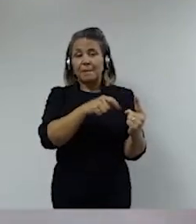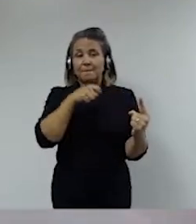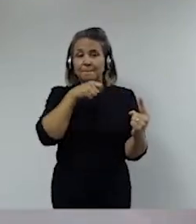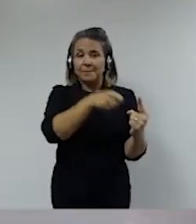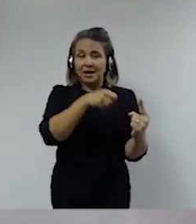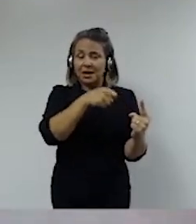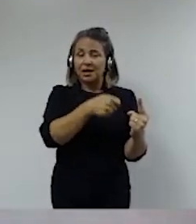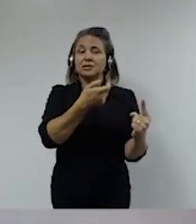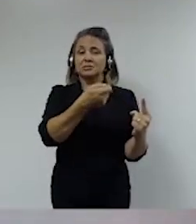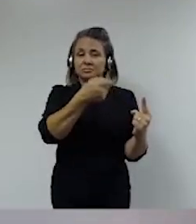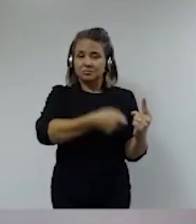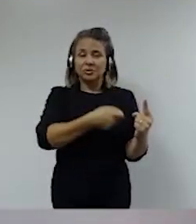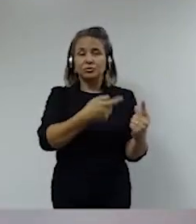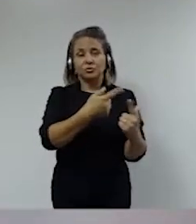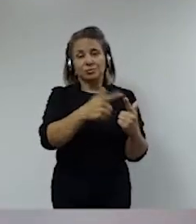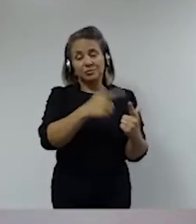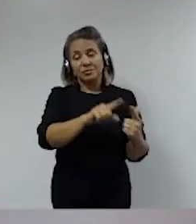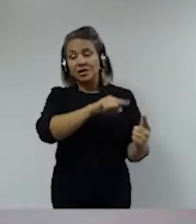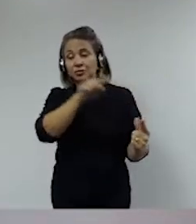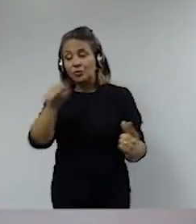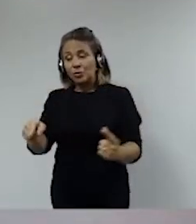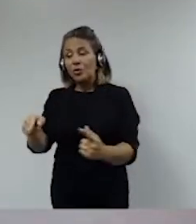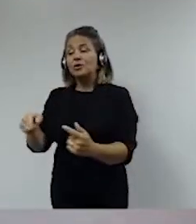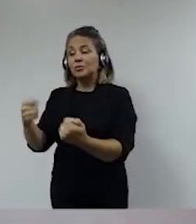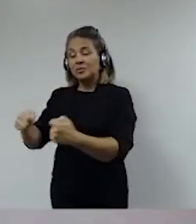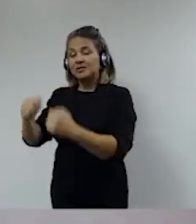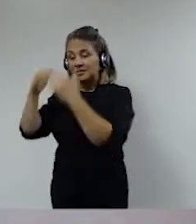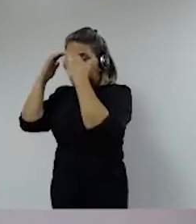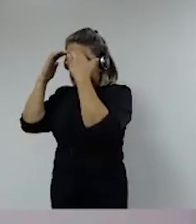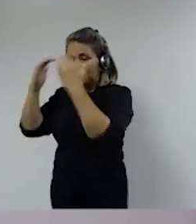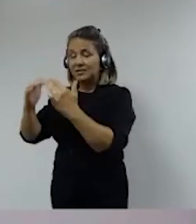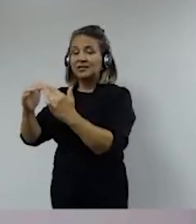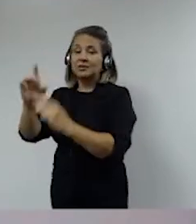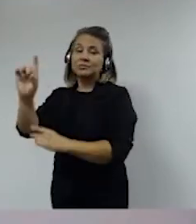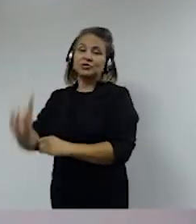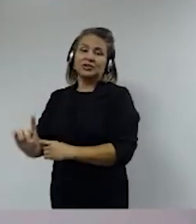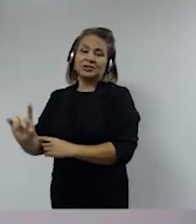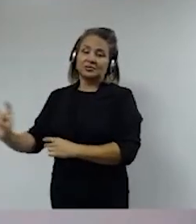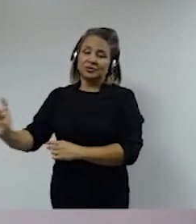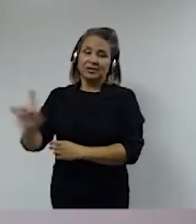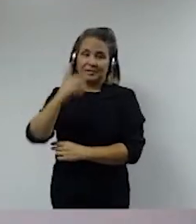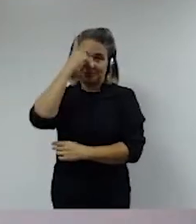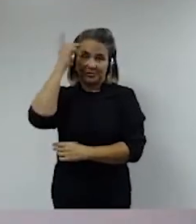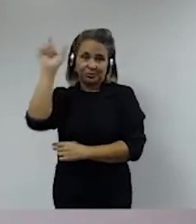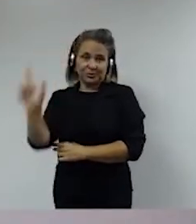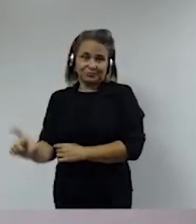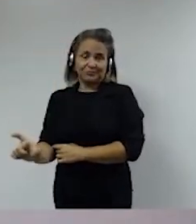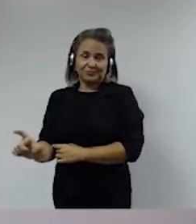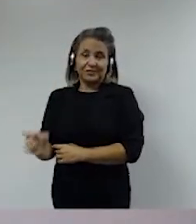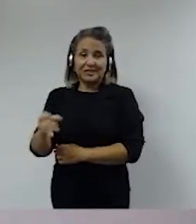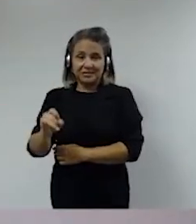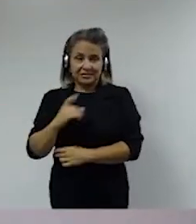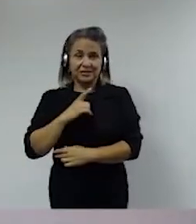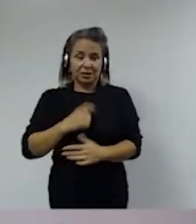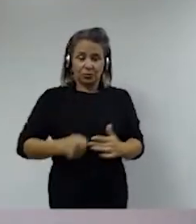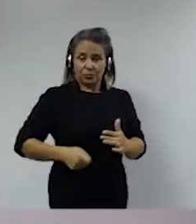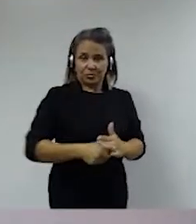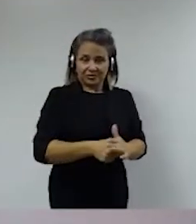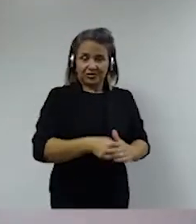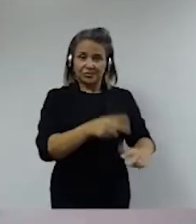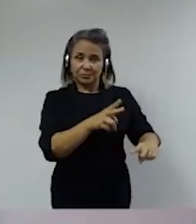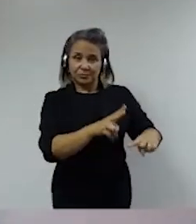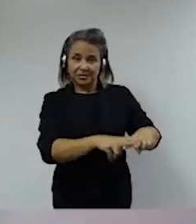combata, apure e puna os delitos. De outro lado, é necessário que você respeite os direitos e as garantias individuais do cidadão. Se você tiver um processo penal